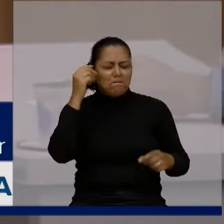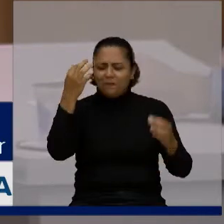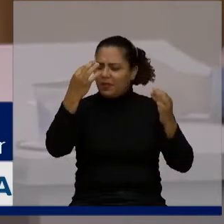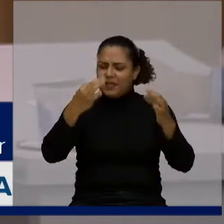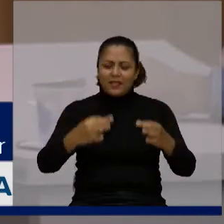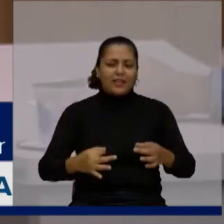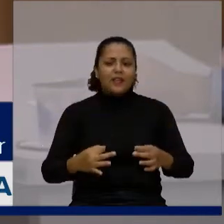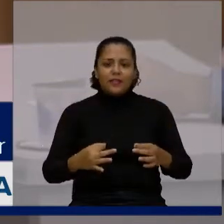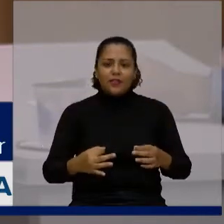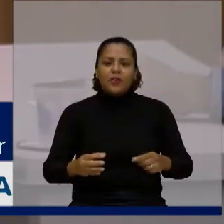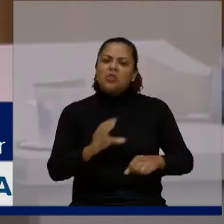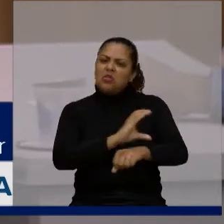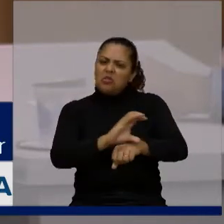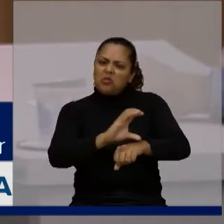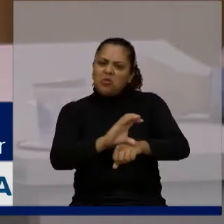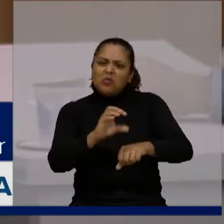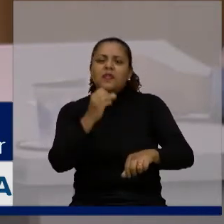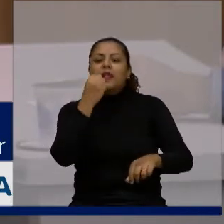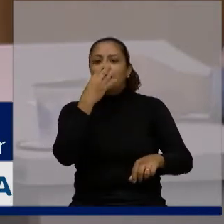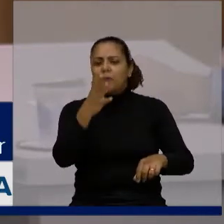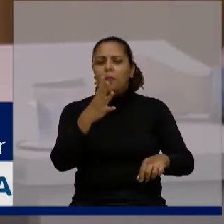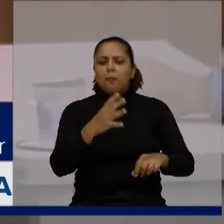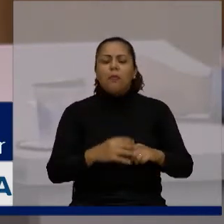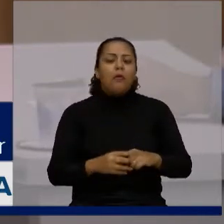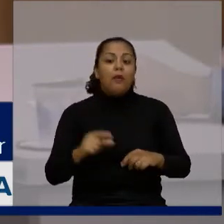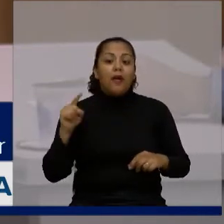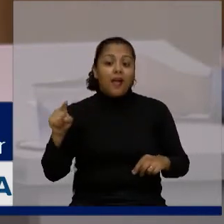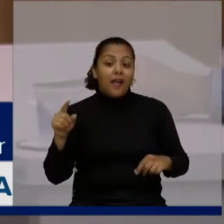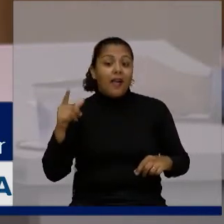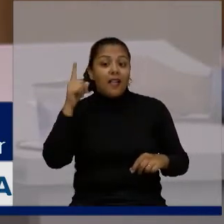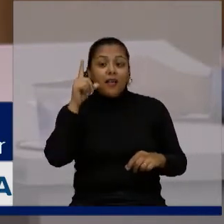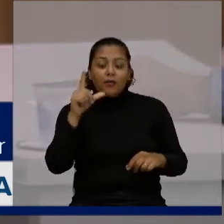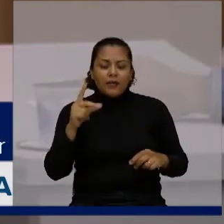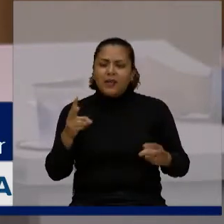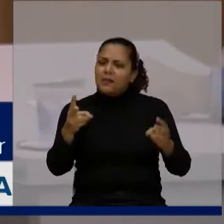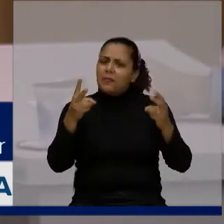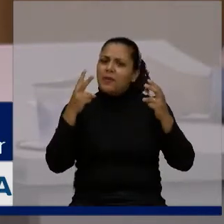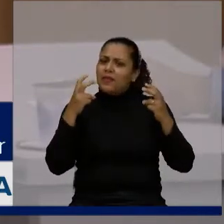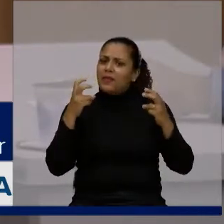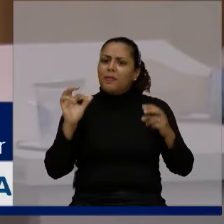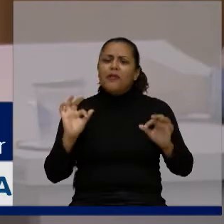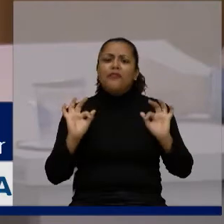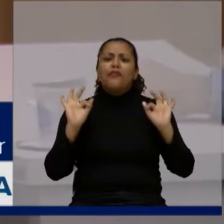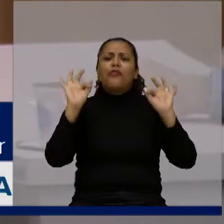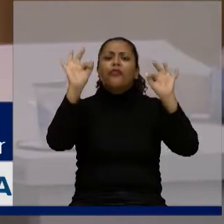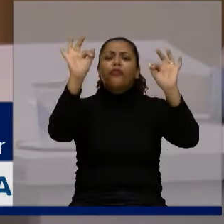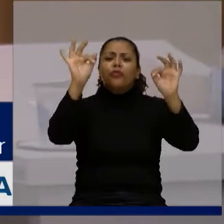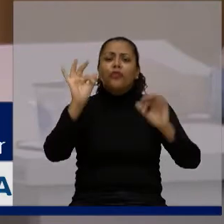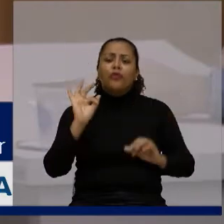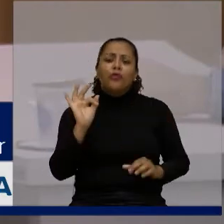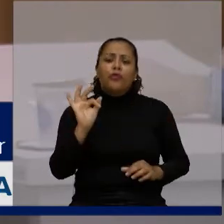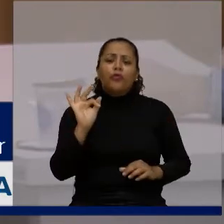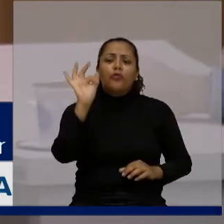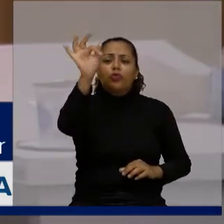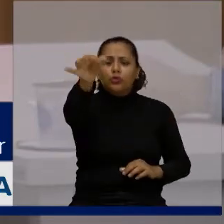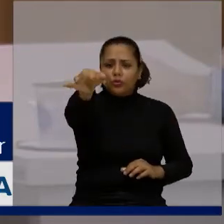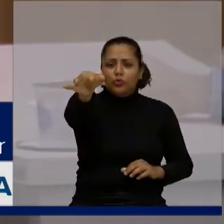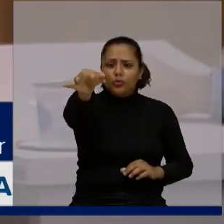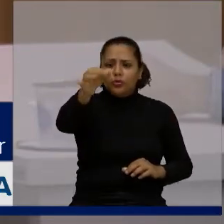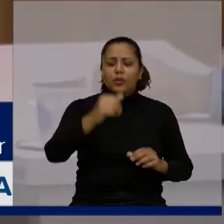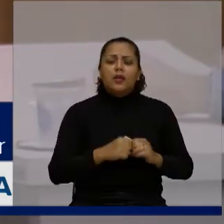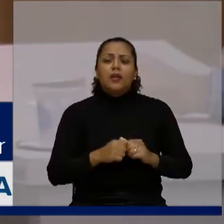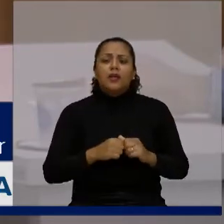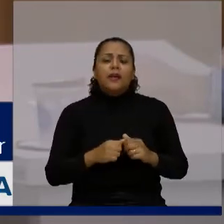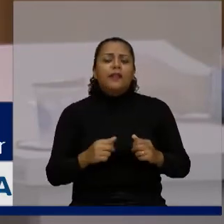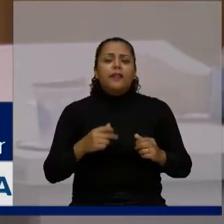aconselhamentos e que consegue ainda enxergar as coisas que virão pela frente em termos de empreendedorismo. Então, quero